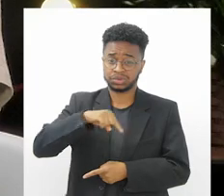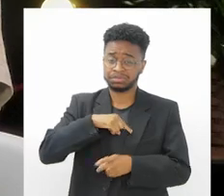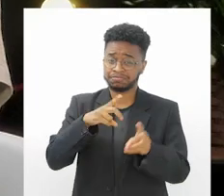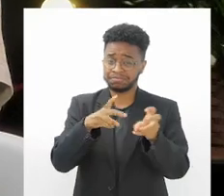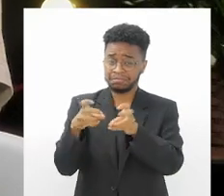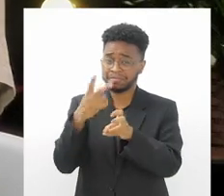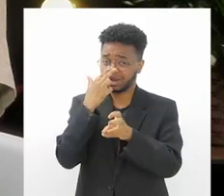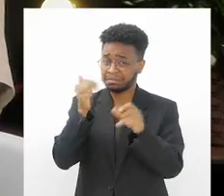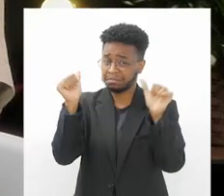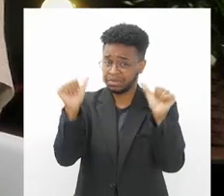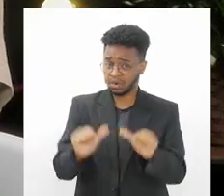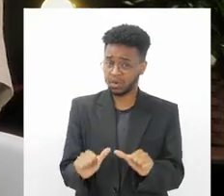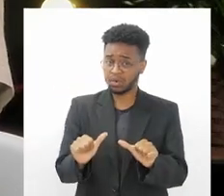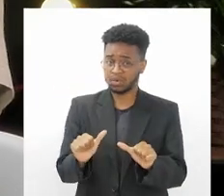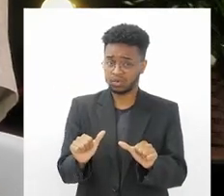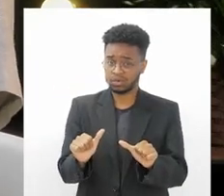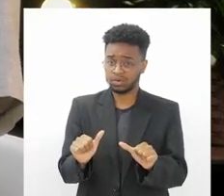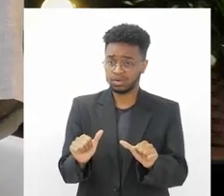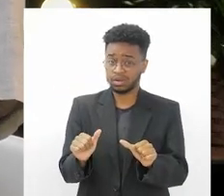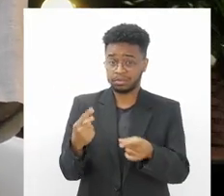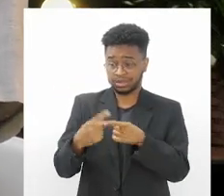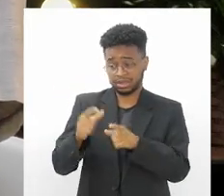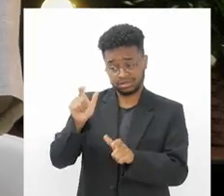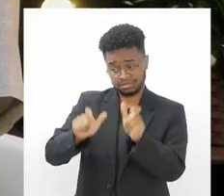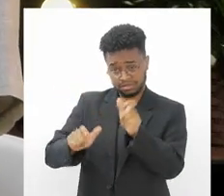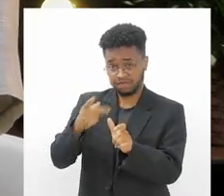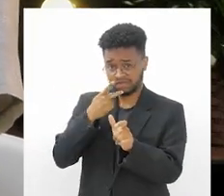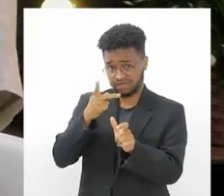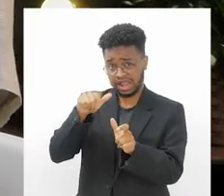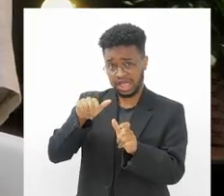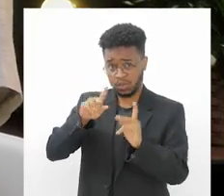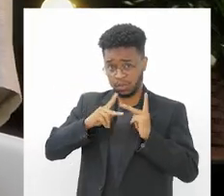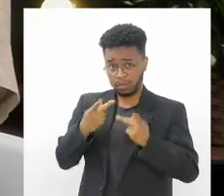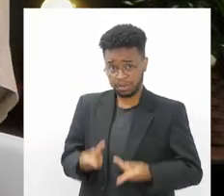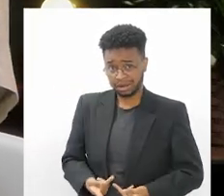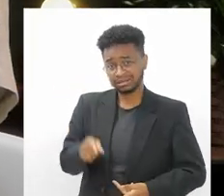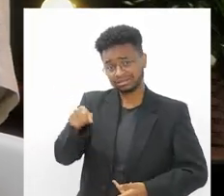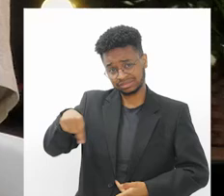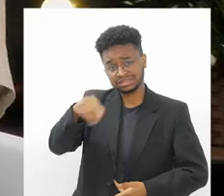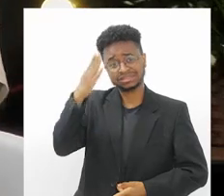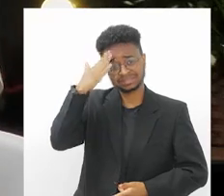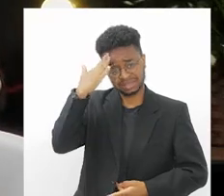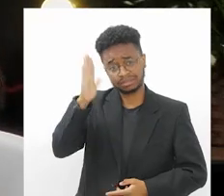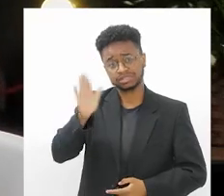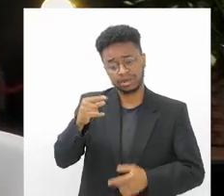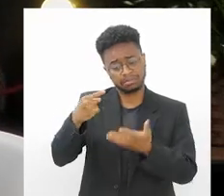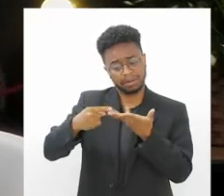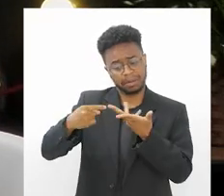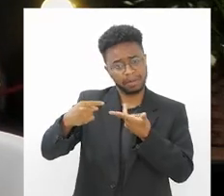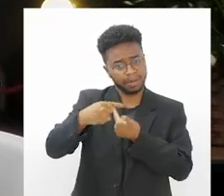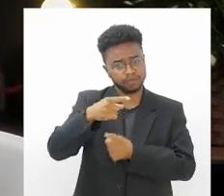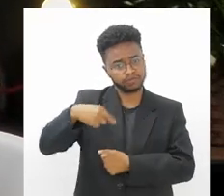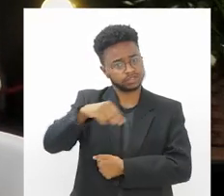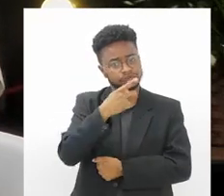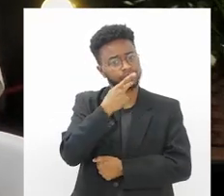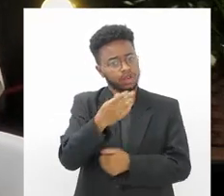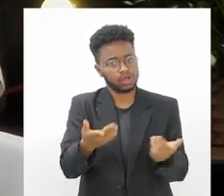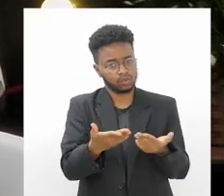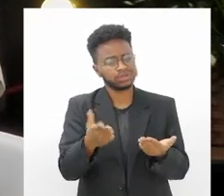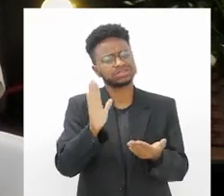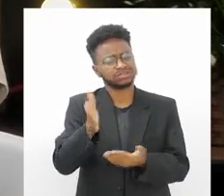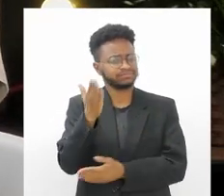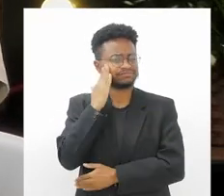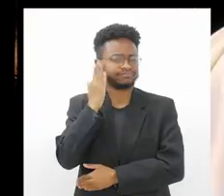visto, está cada vez pior. O ser dito humano, né? O ser dito humano sabe disso, com que vocês